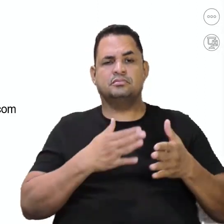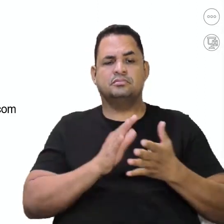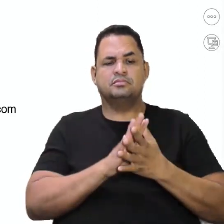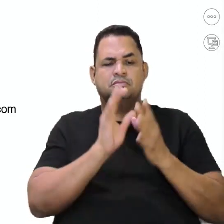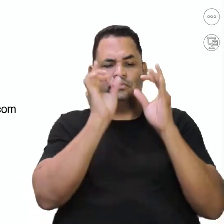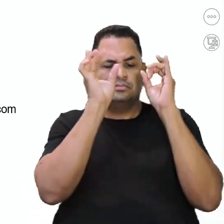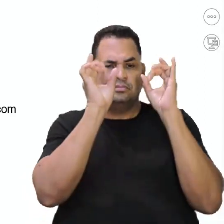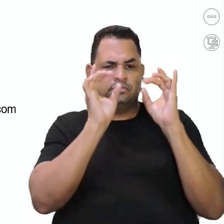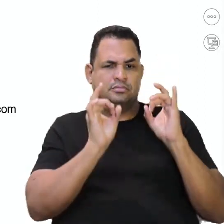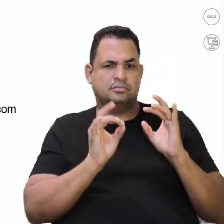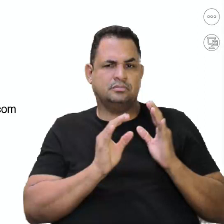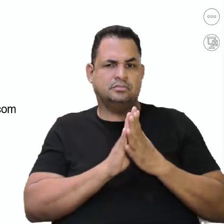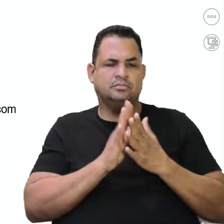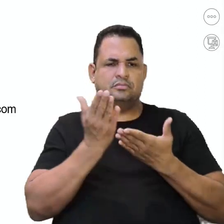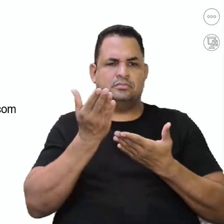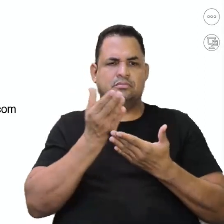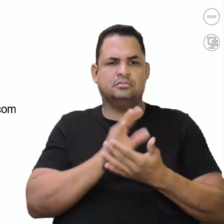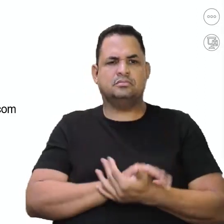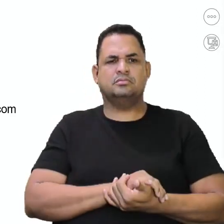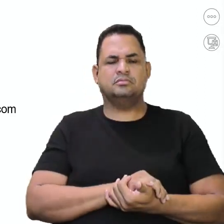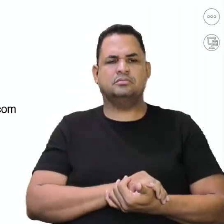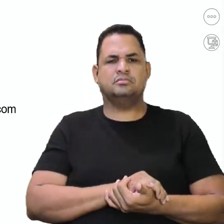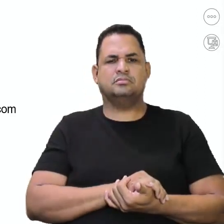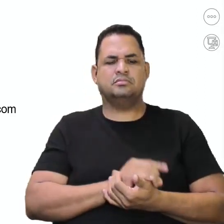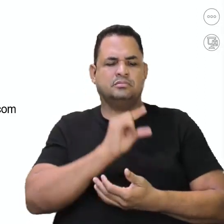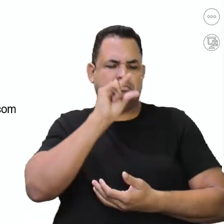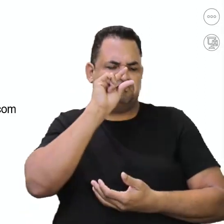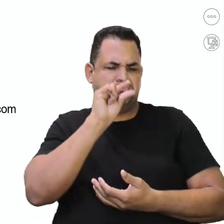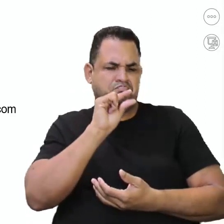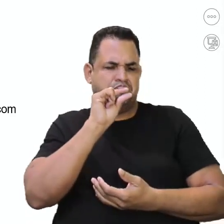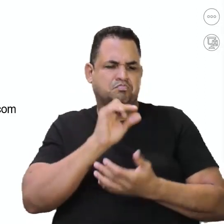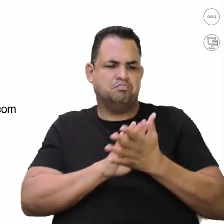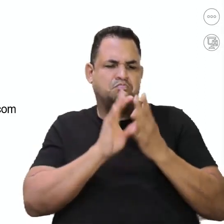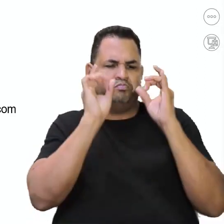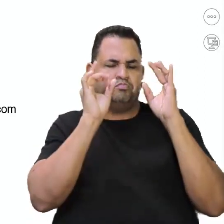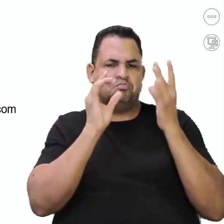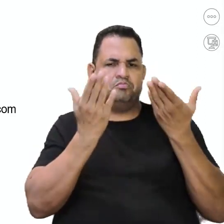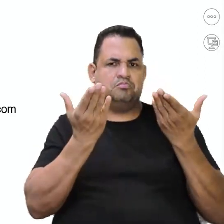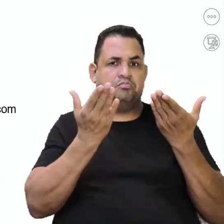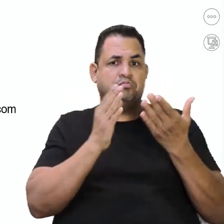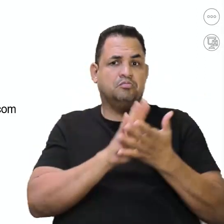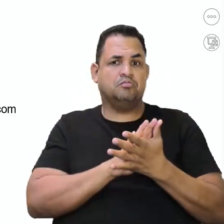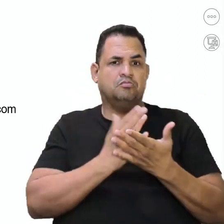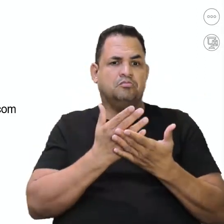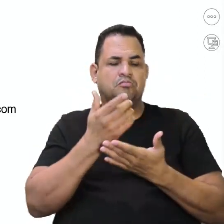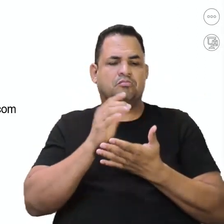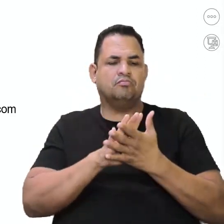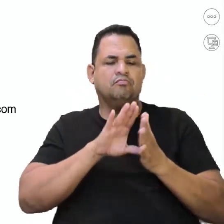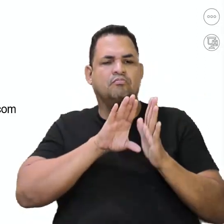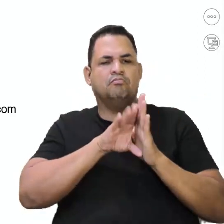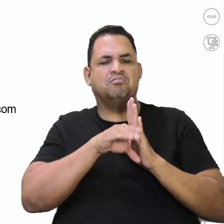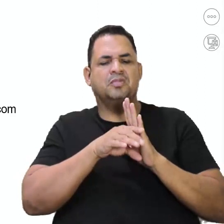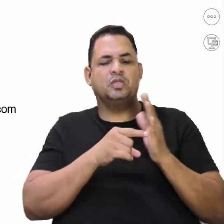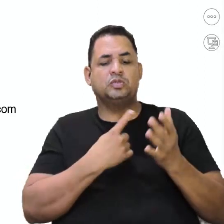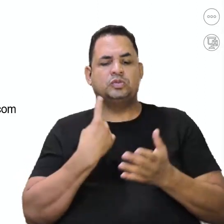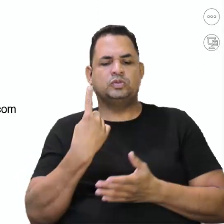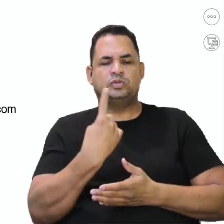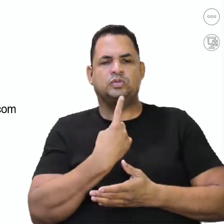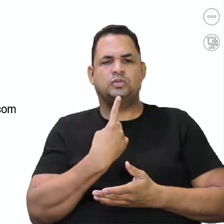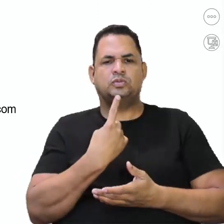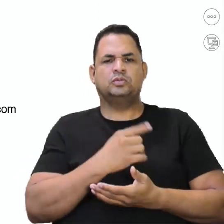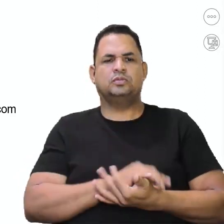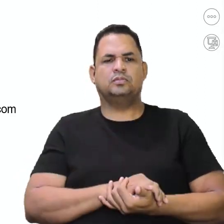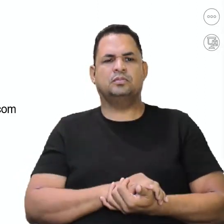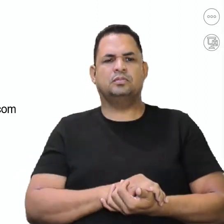os detalhes, os details, os menores detalhes vão causar um conceito único.